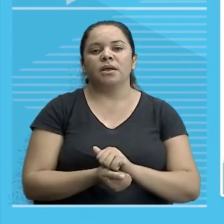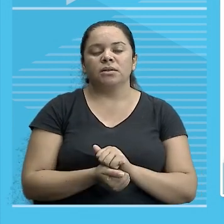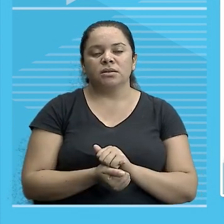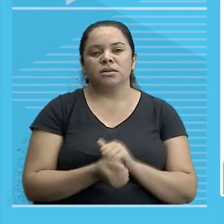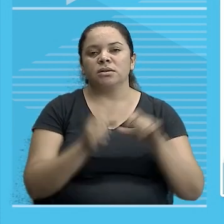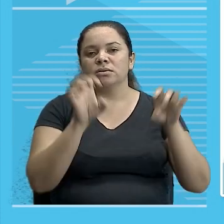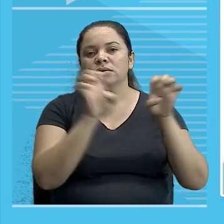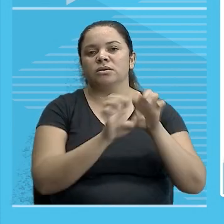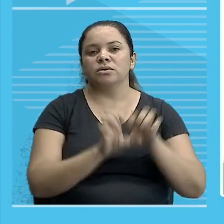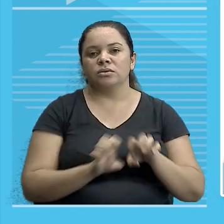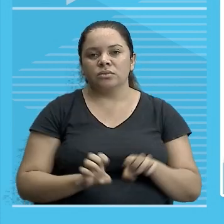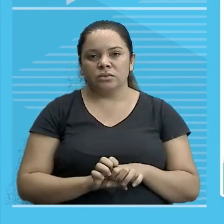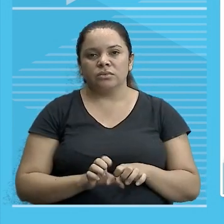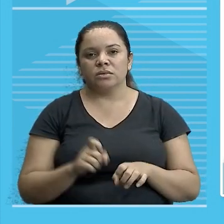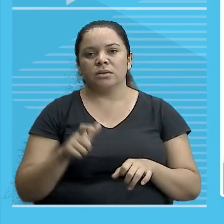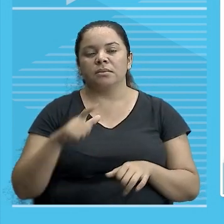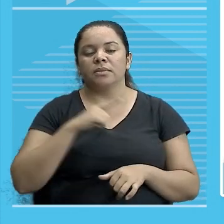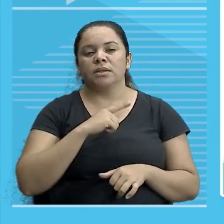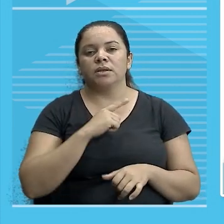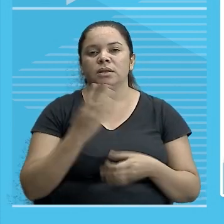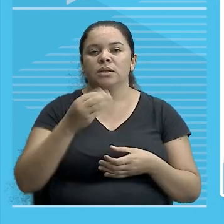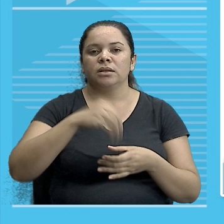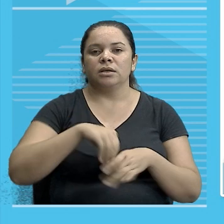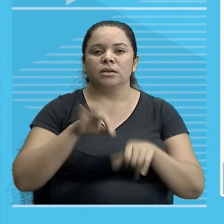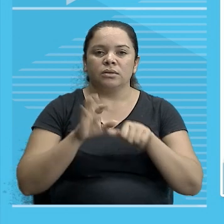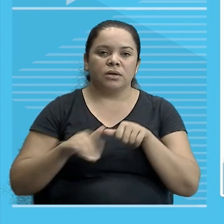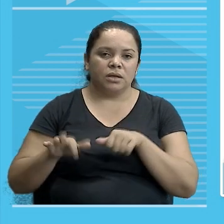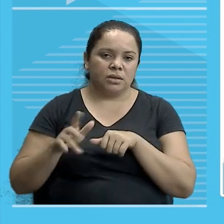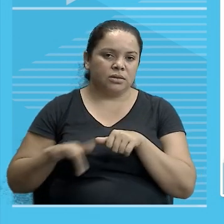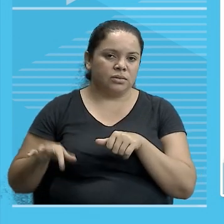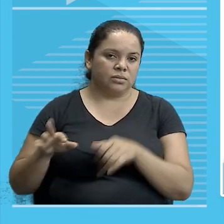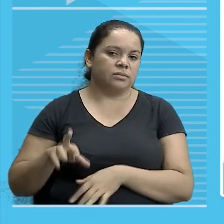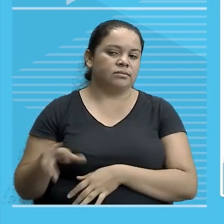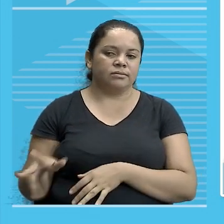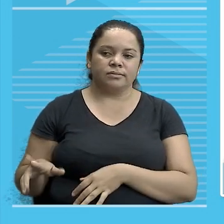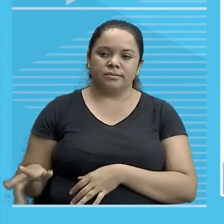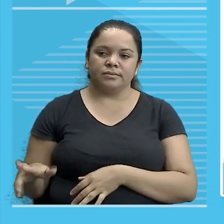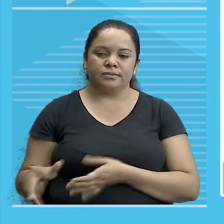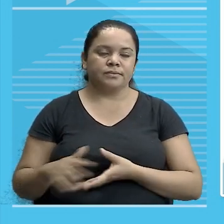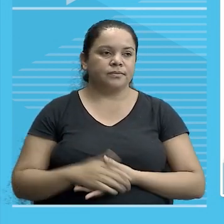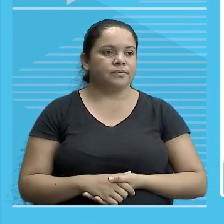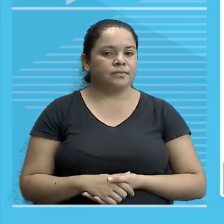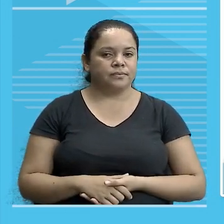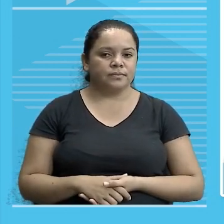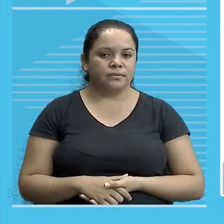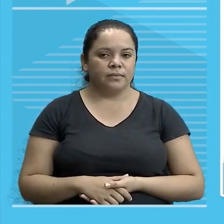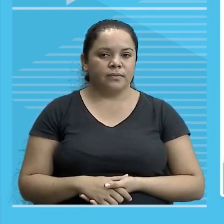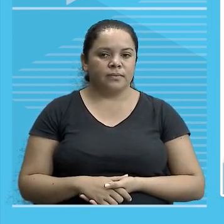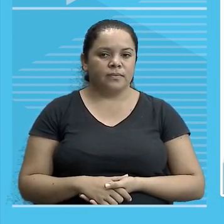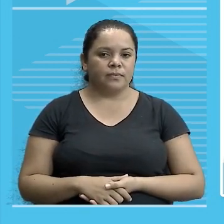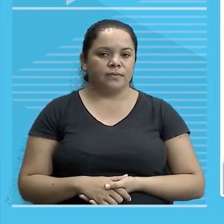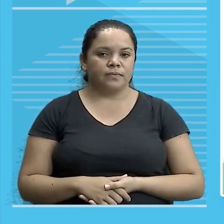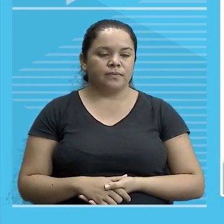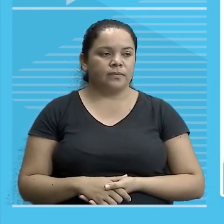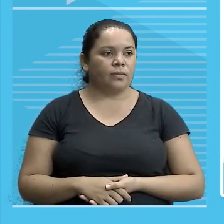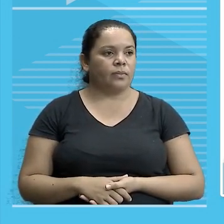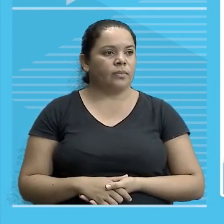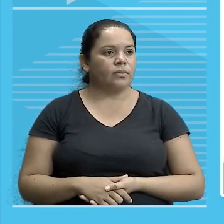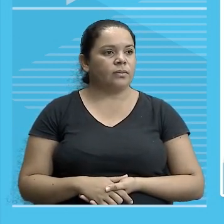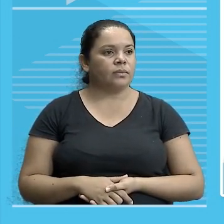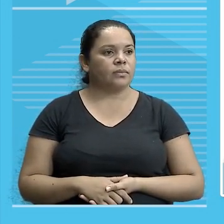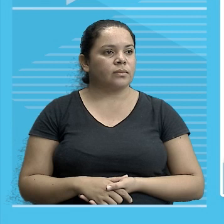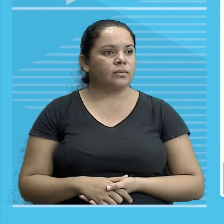estruturada para receber conteúdo ácido. Não é. Não é. Tá? De jeito nenhum.